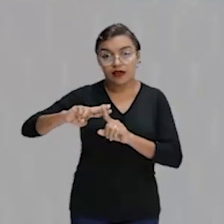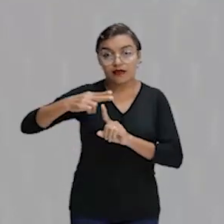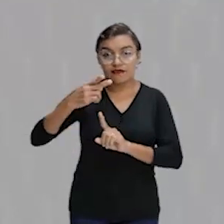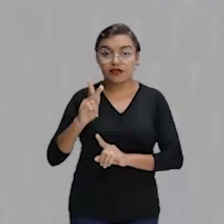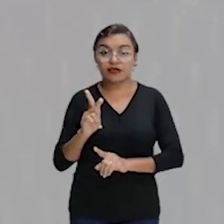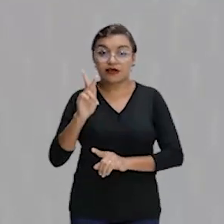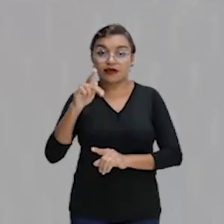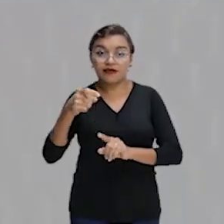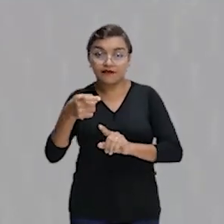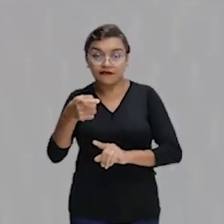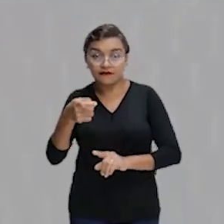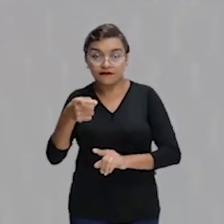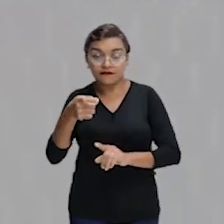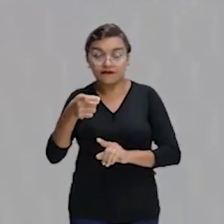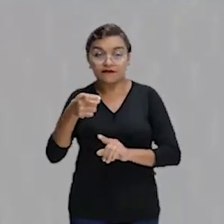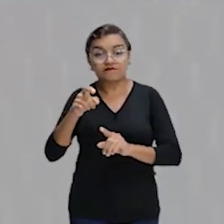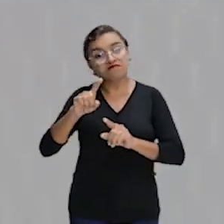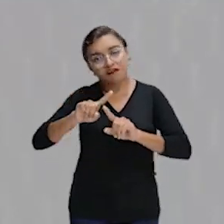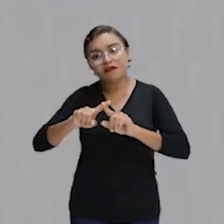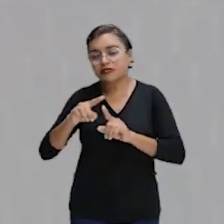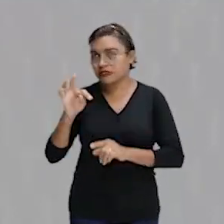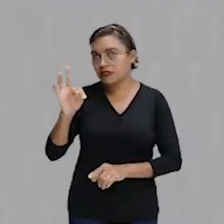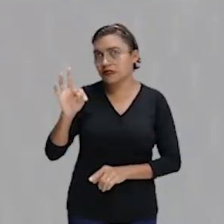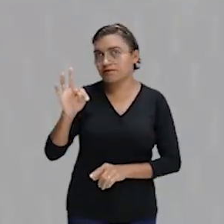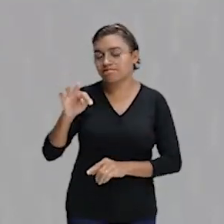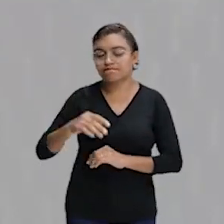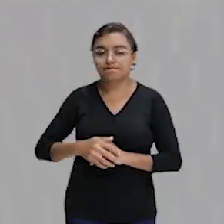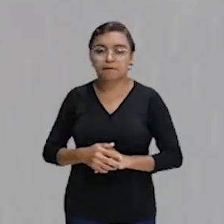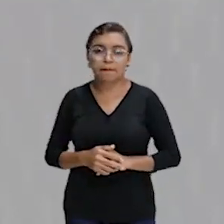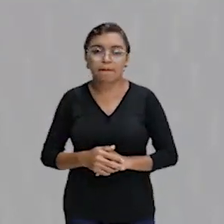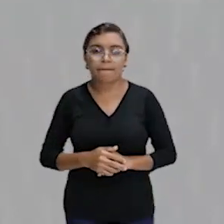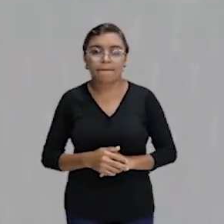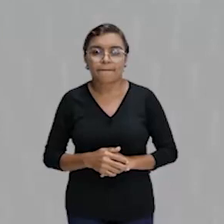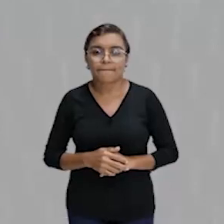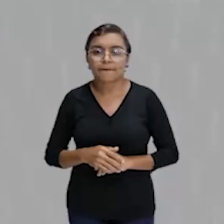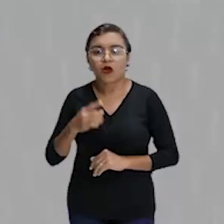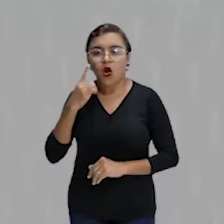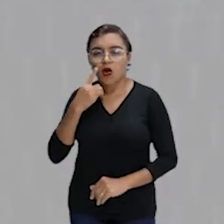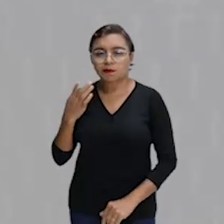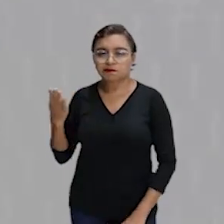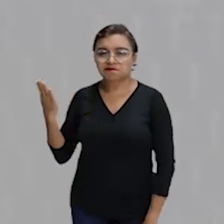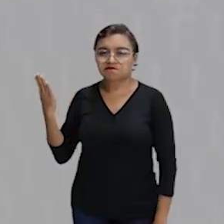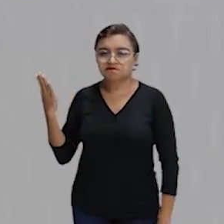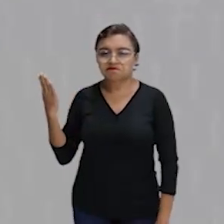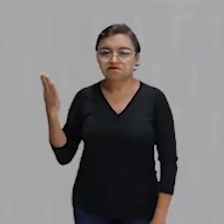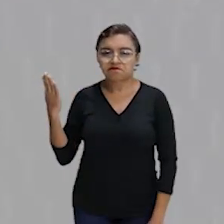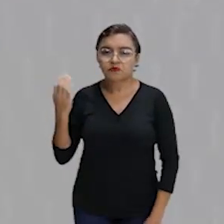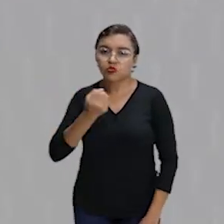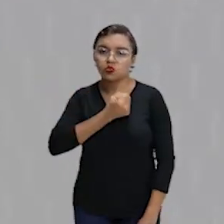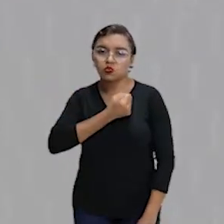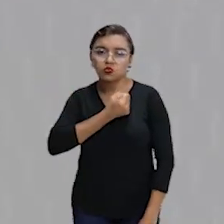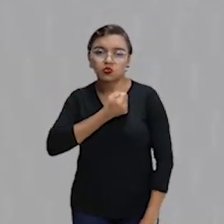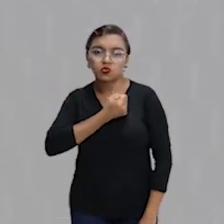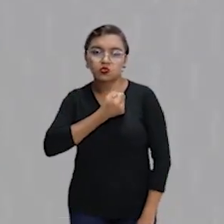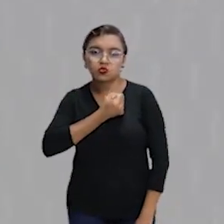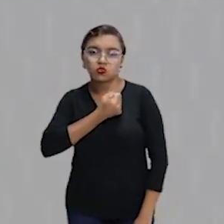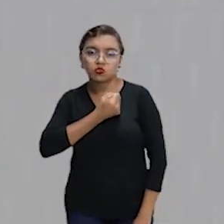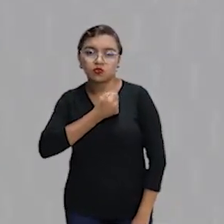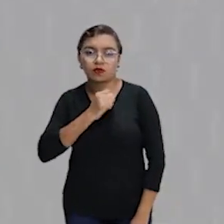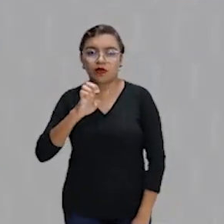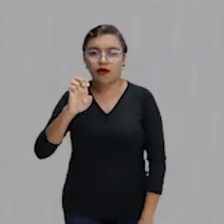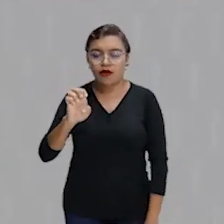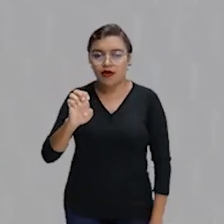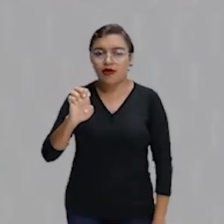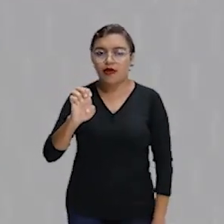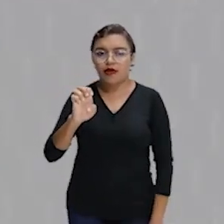esse K ele é uma constante que depende da natureza das bactérias. E o número irracional E tem o valor